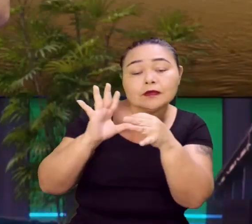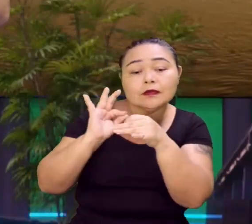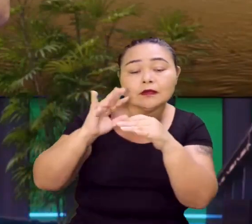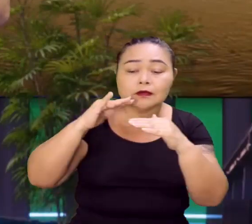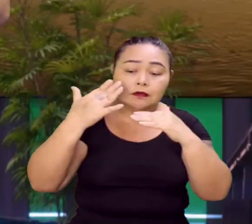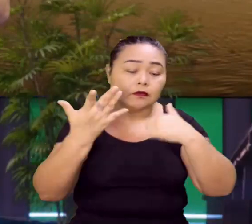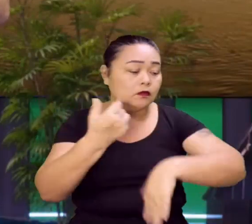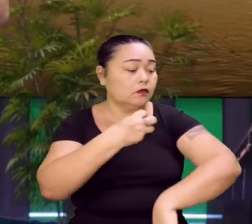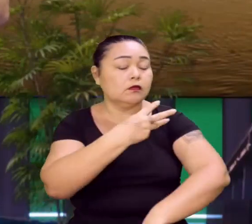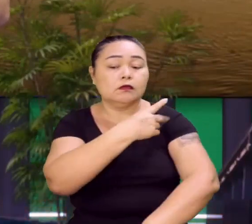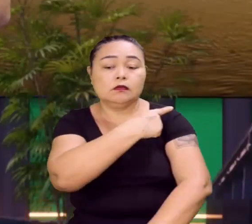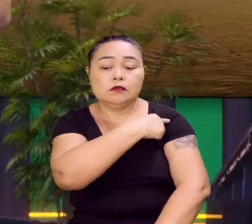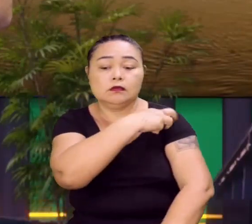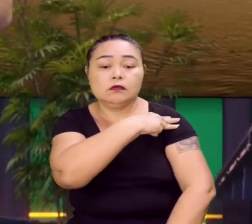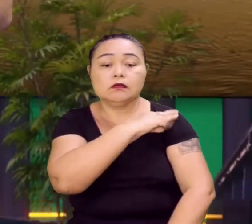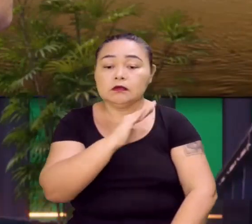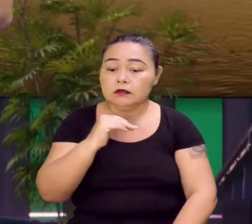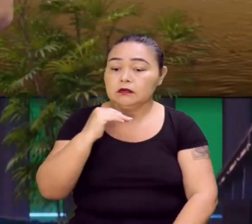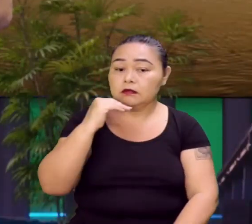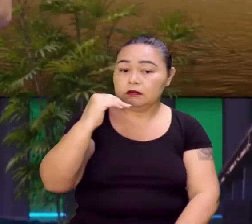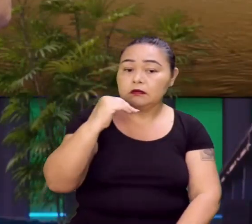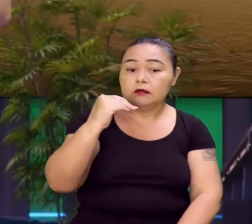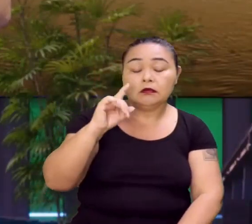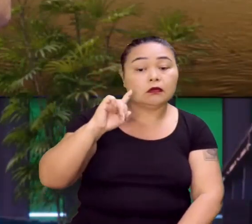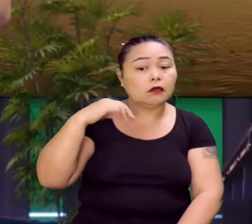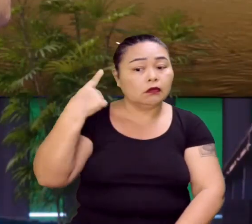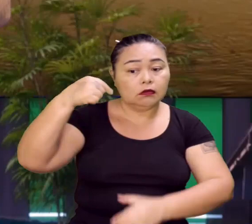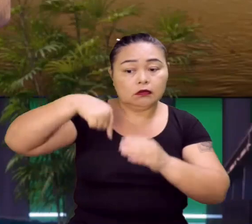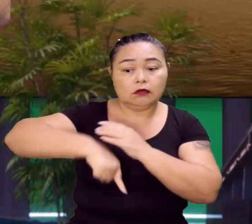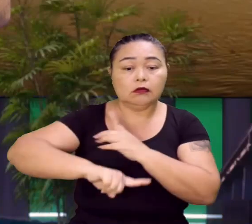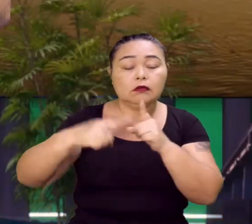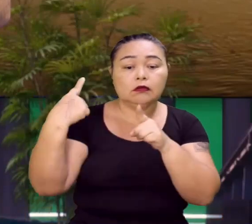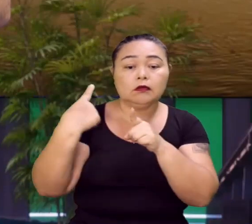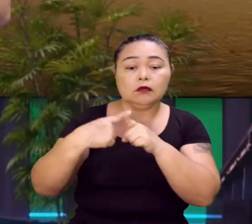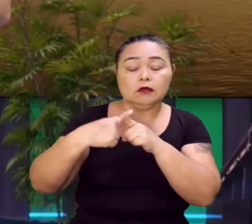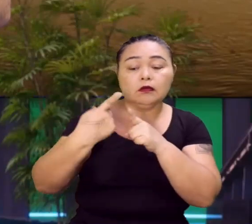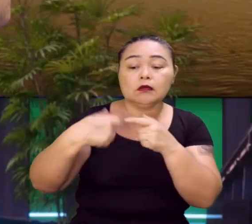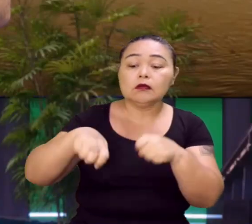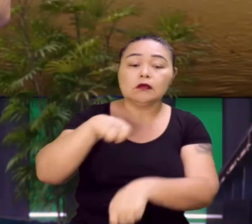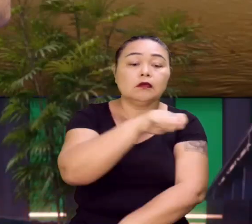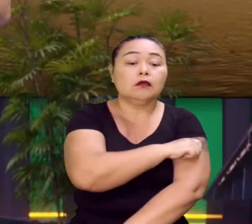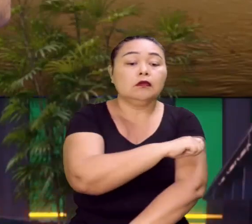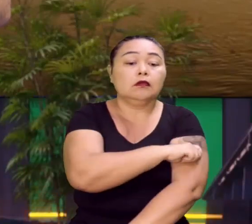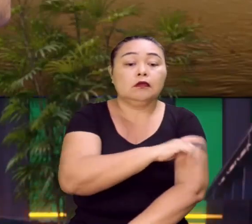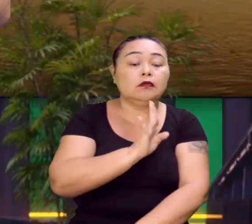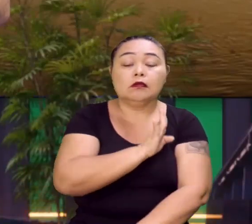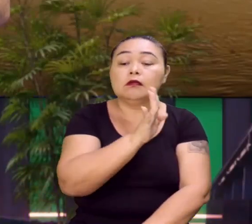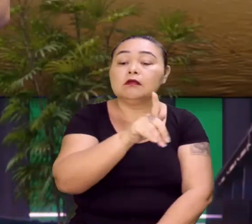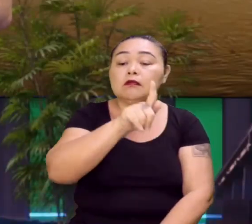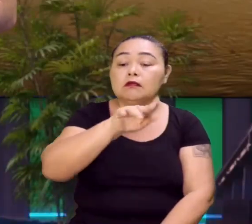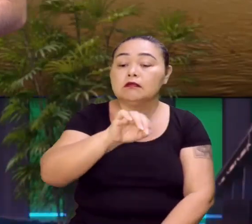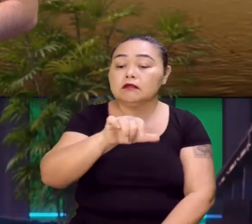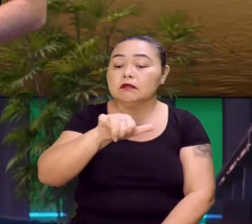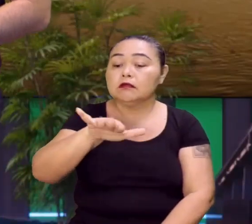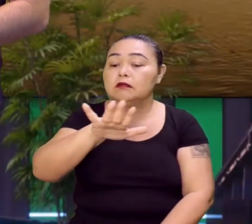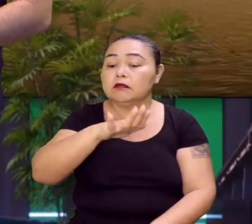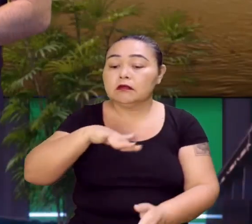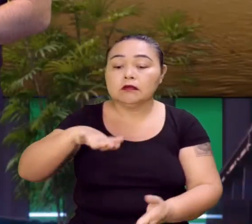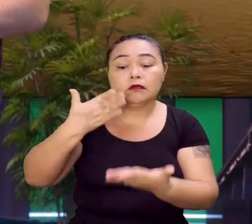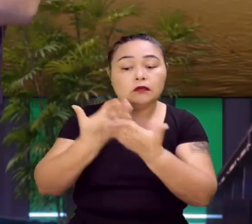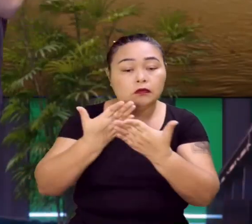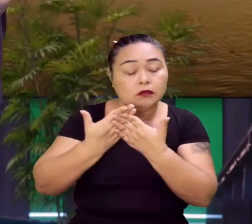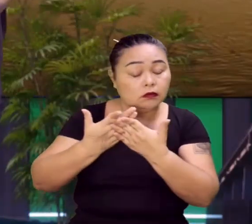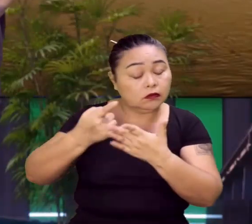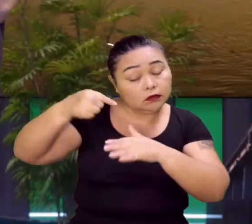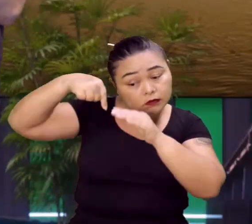nível médio, mesmo que seja nível superior. Nós não vamos aqui aprofundar, porque o aluno não vai fazer uma prova, por exemplo, para geologia, exatamente, né? Que aí